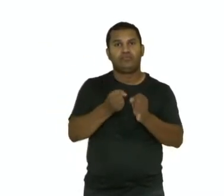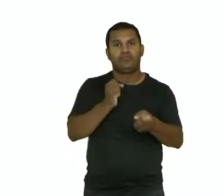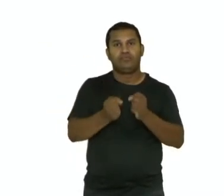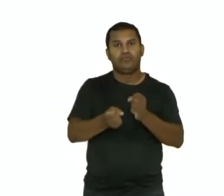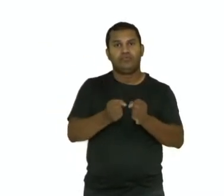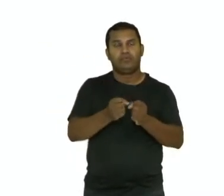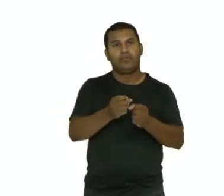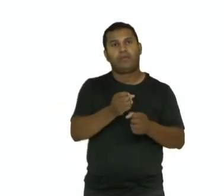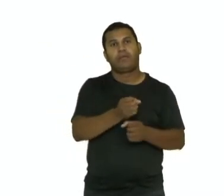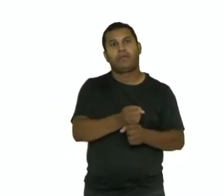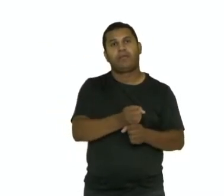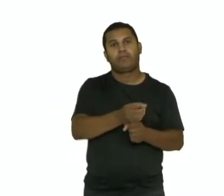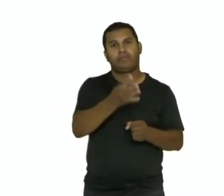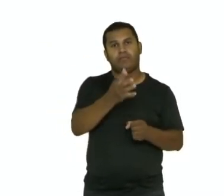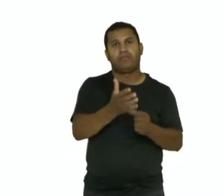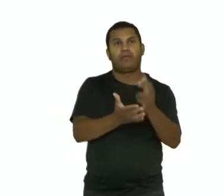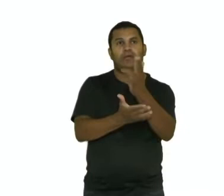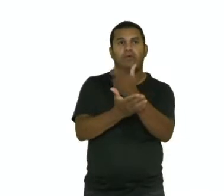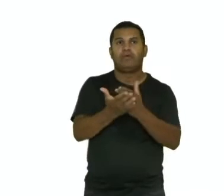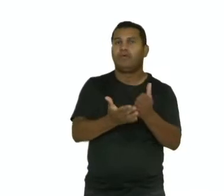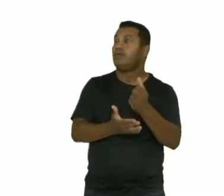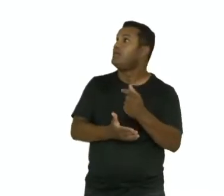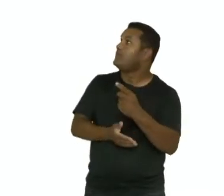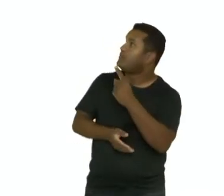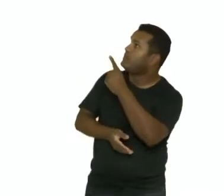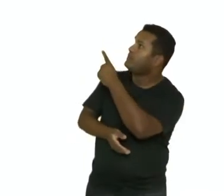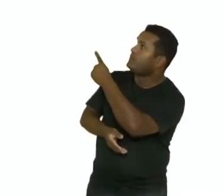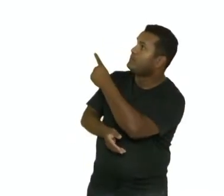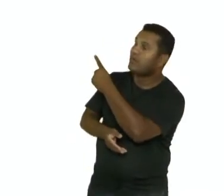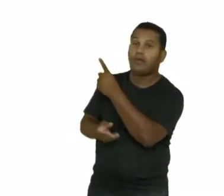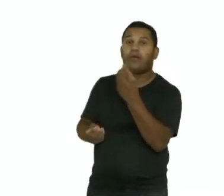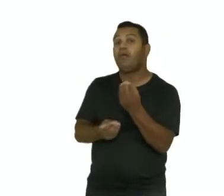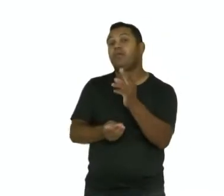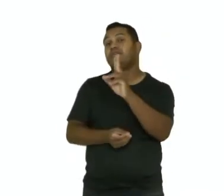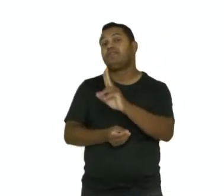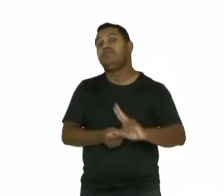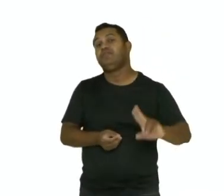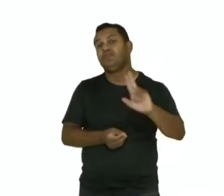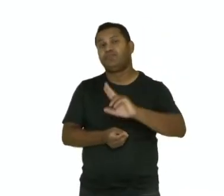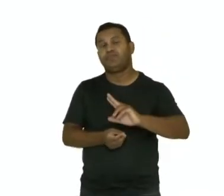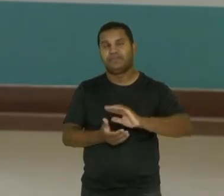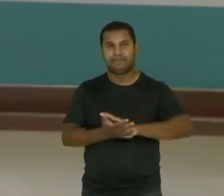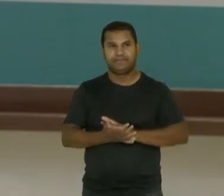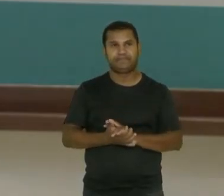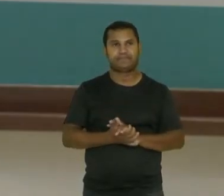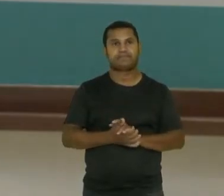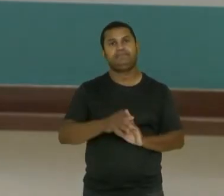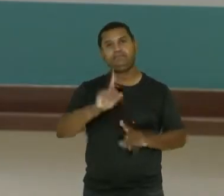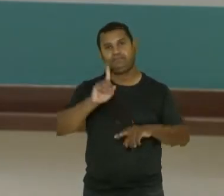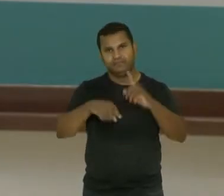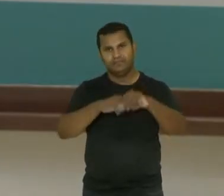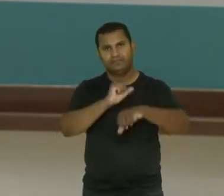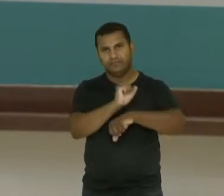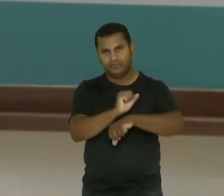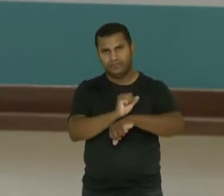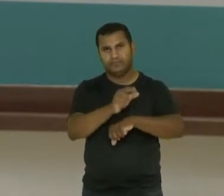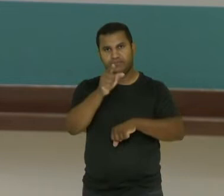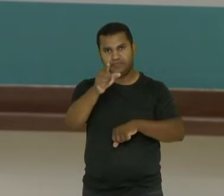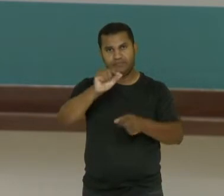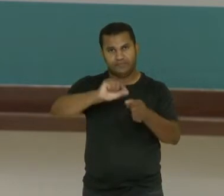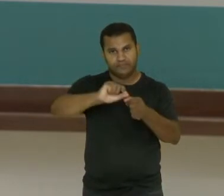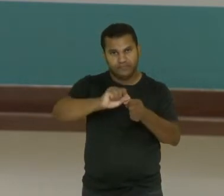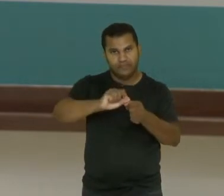uma animação aqui para vocês entenderem o uso desse instrumento musical. Eu vou dar um tempinho para vocês